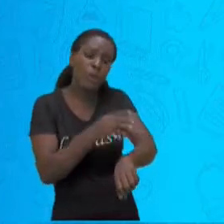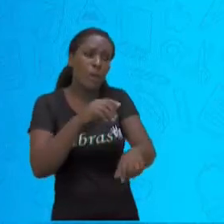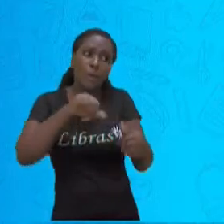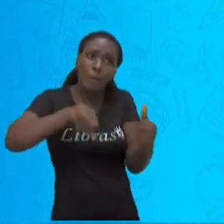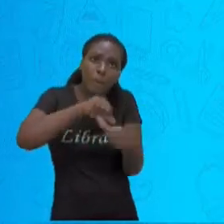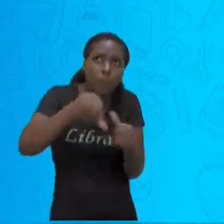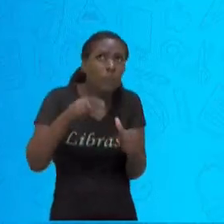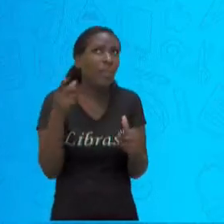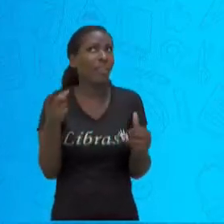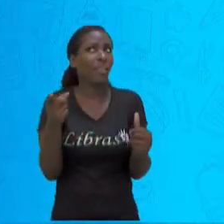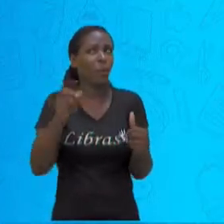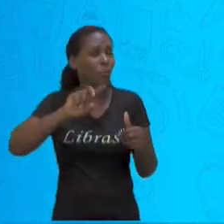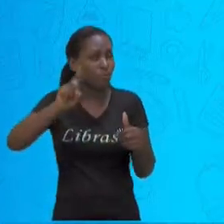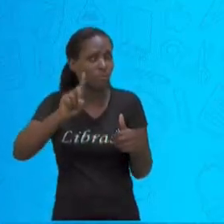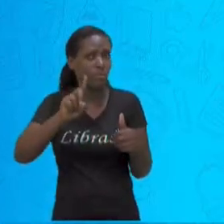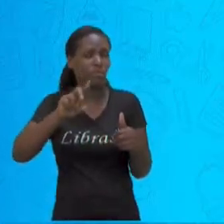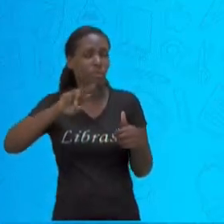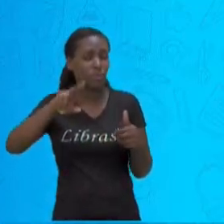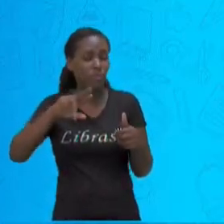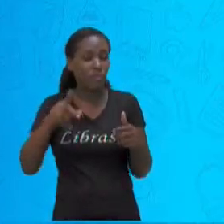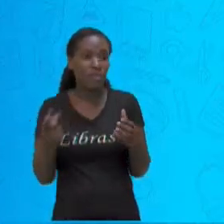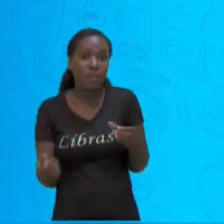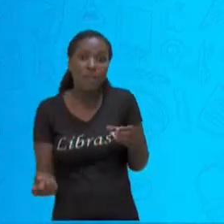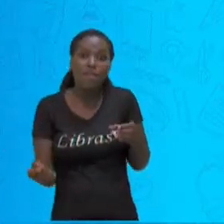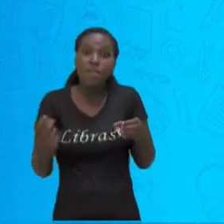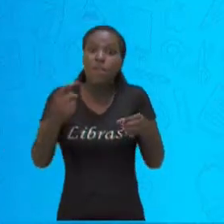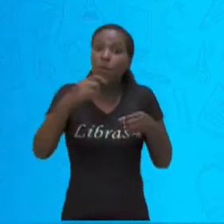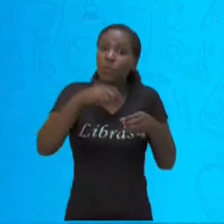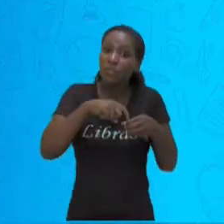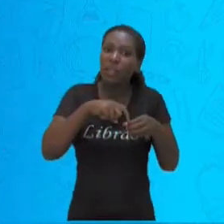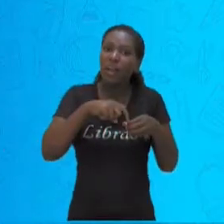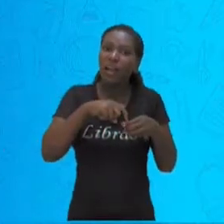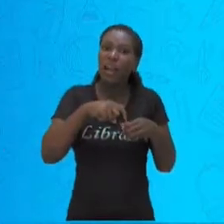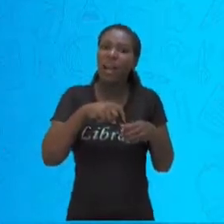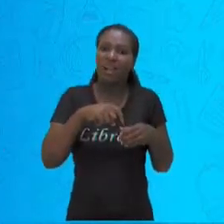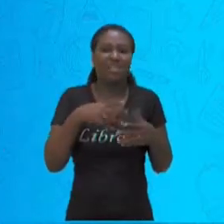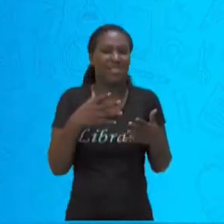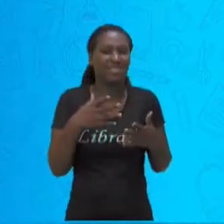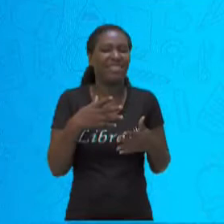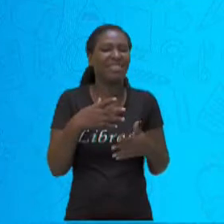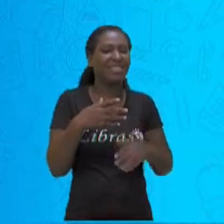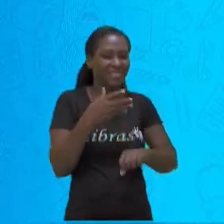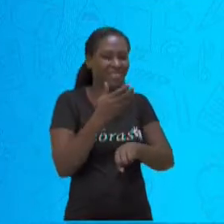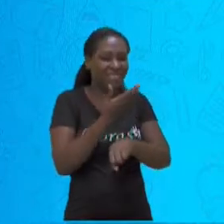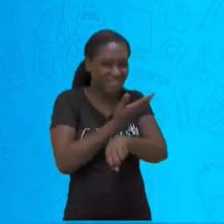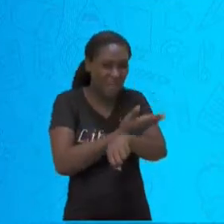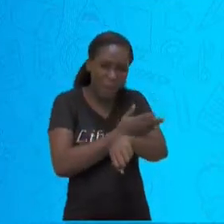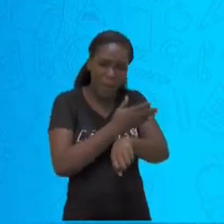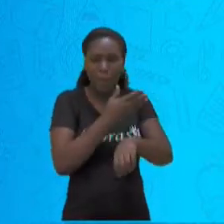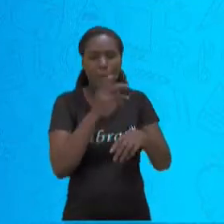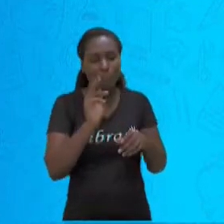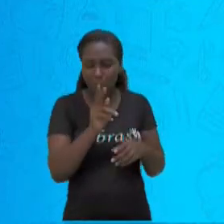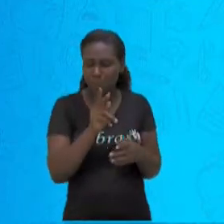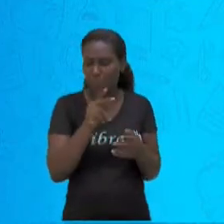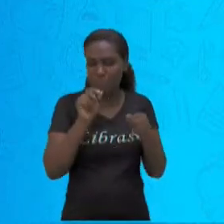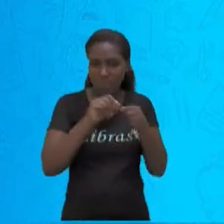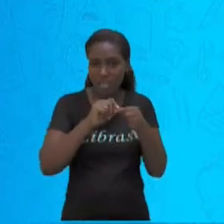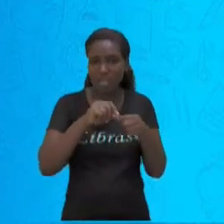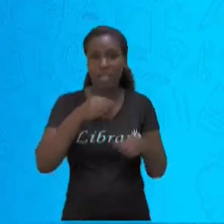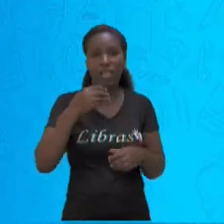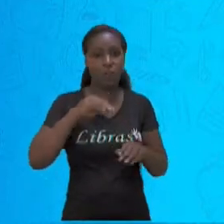mas voltar aos nossos costumes. Aquilo que é nosso. Os